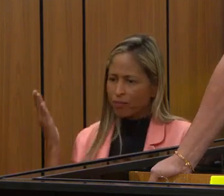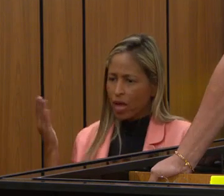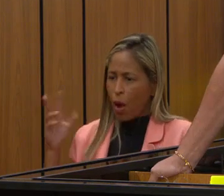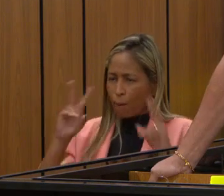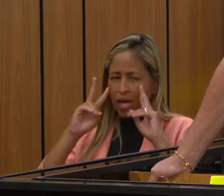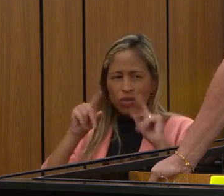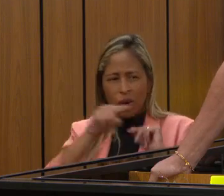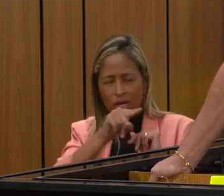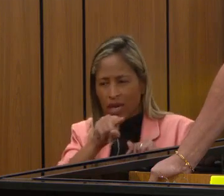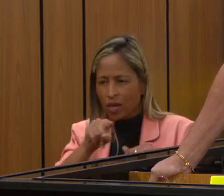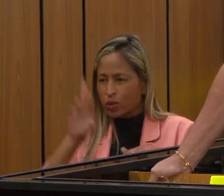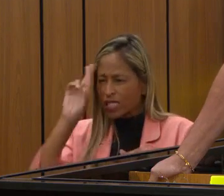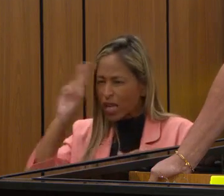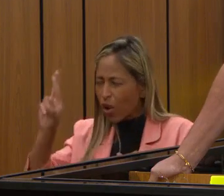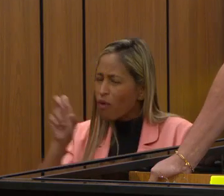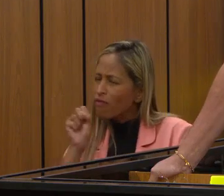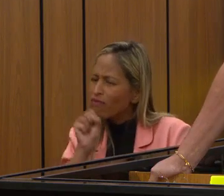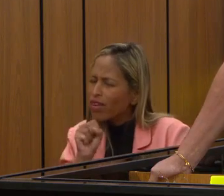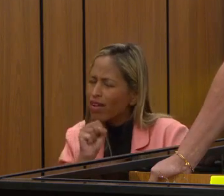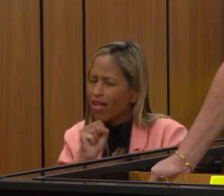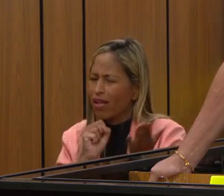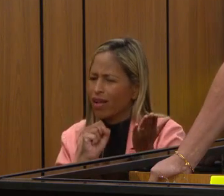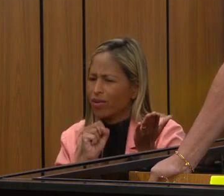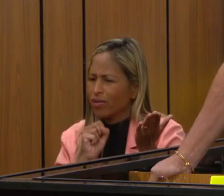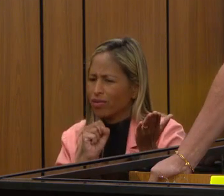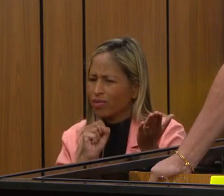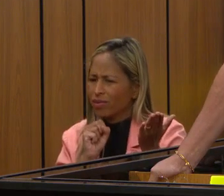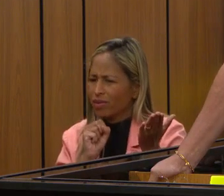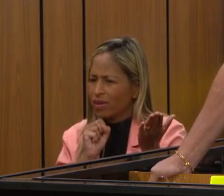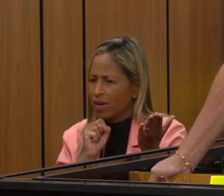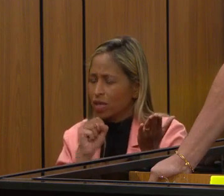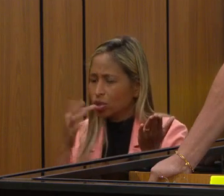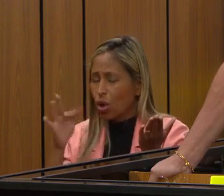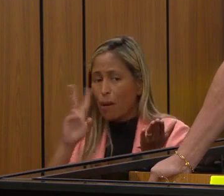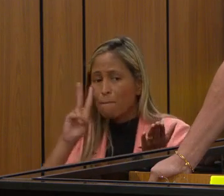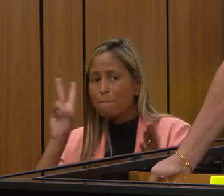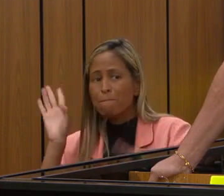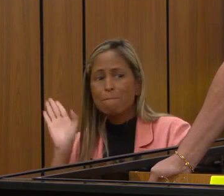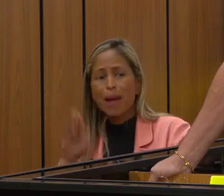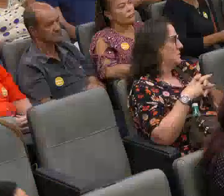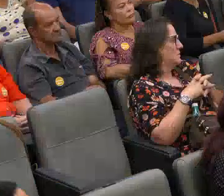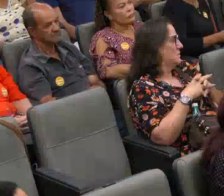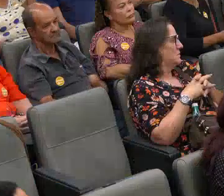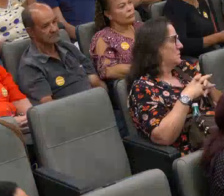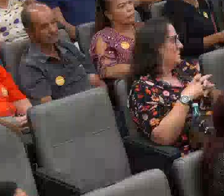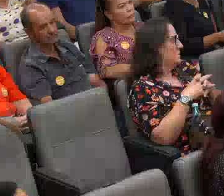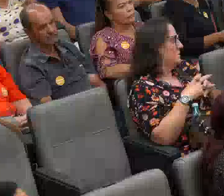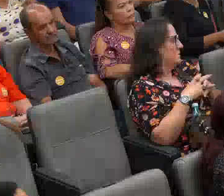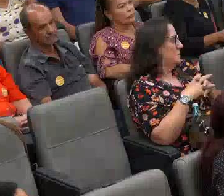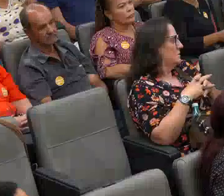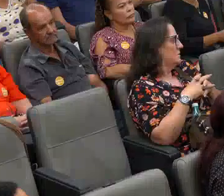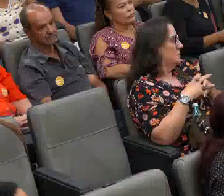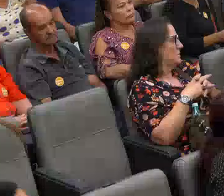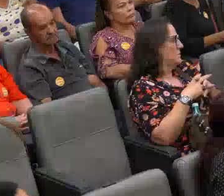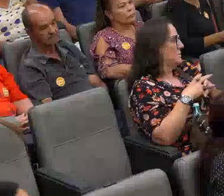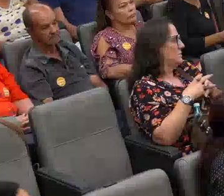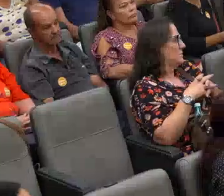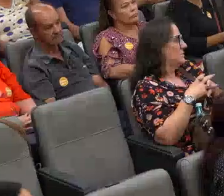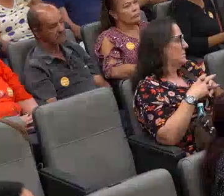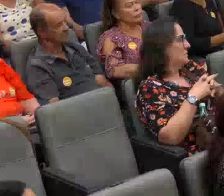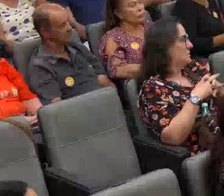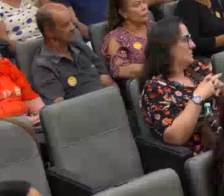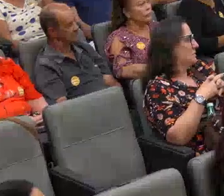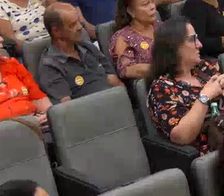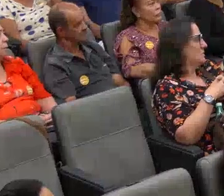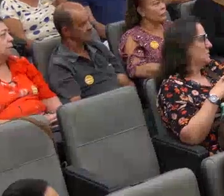eu tô olhando para o senhor ali um senhor de idade cara me dói muito mais olhar para essas pessoas e saberem que elas estão assim